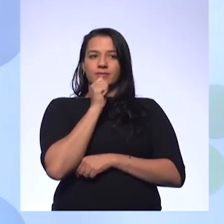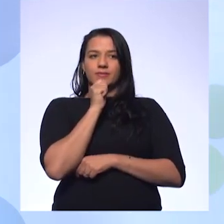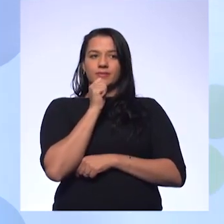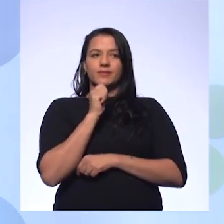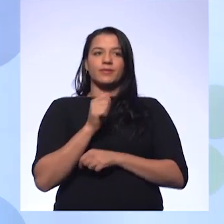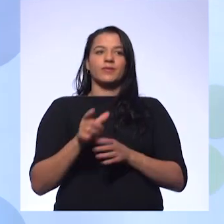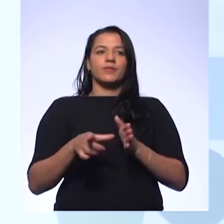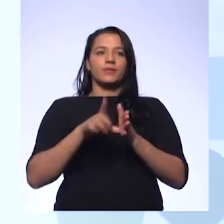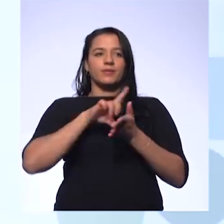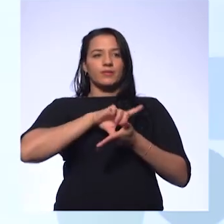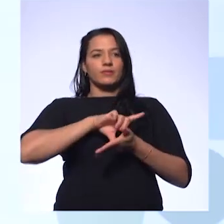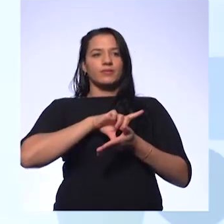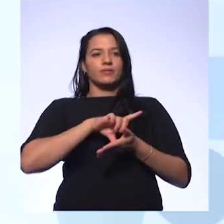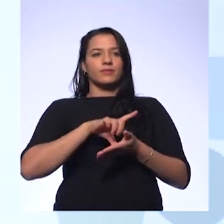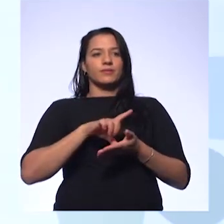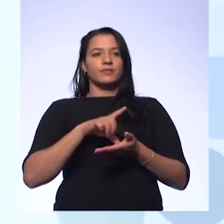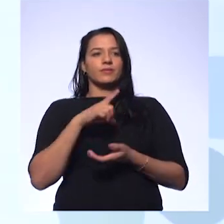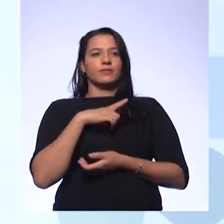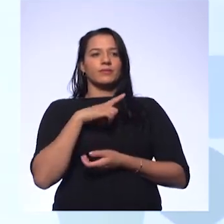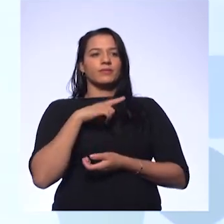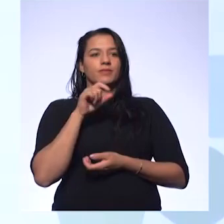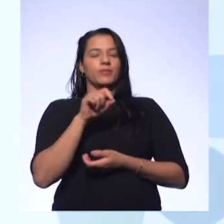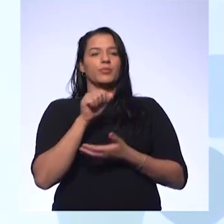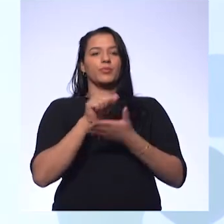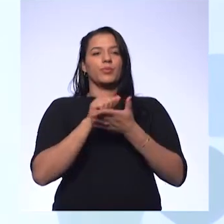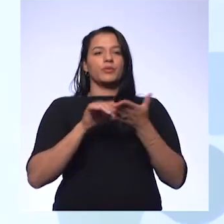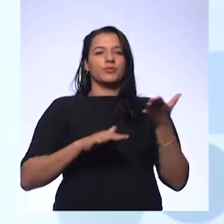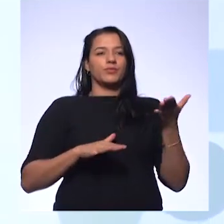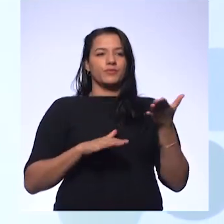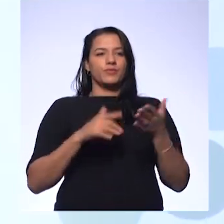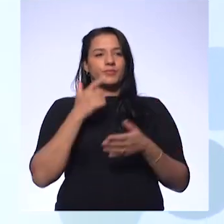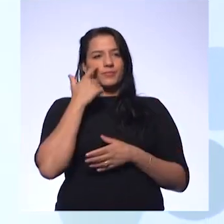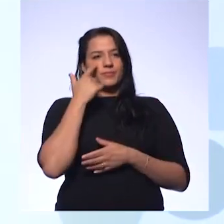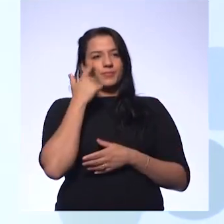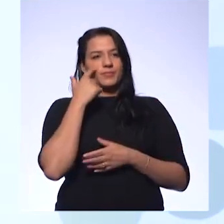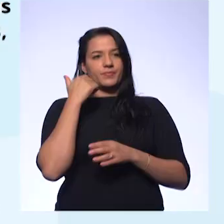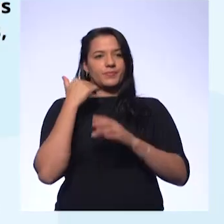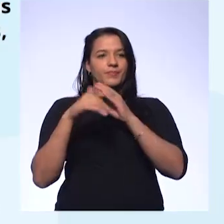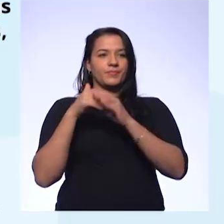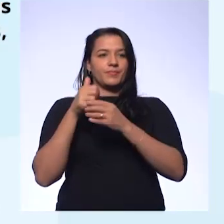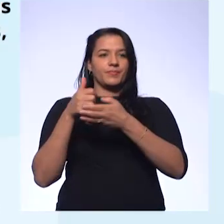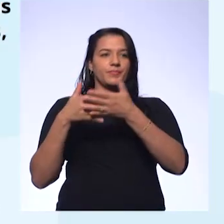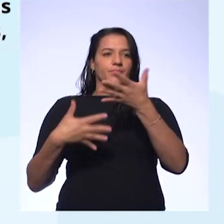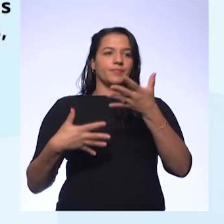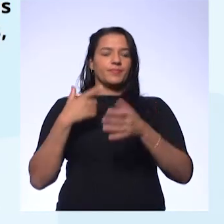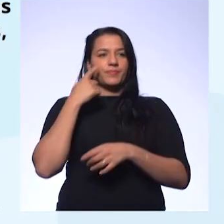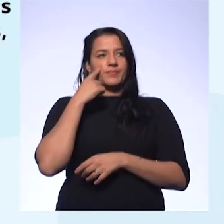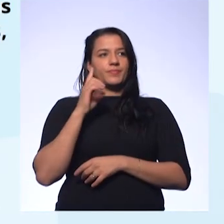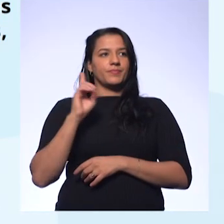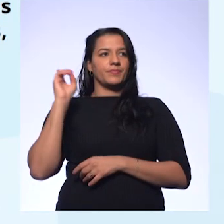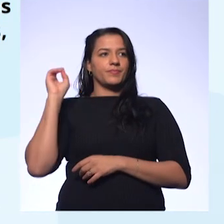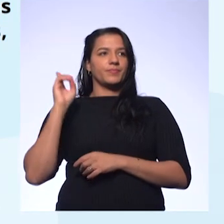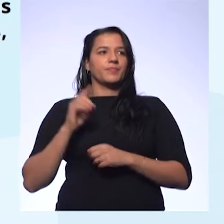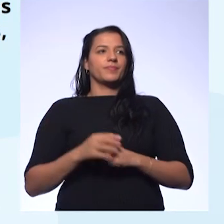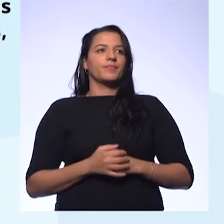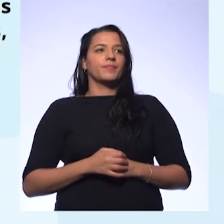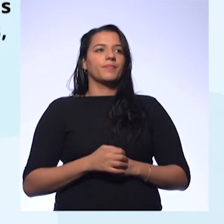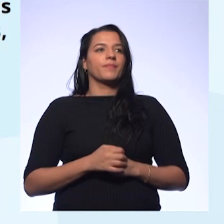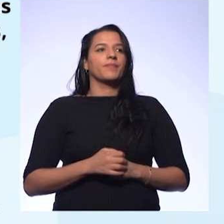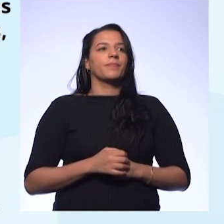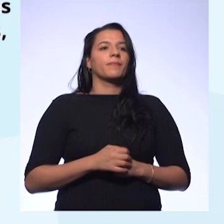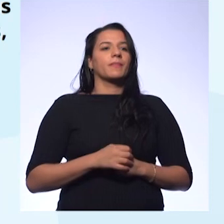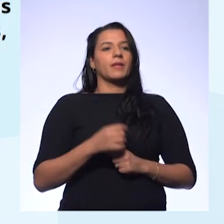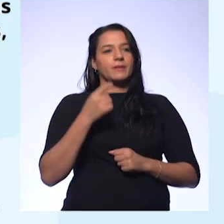Porque antes nós temos uma atividade para fazer via chat. Dá uma olhadinha aí na tela. Então, olha só, está aí